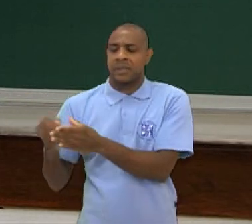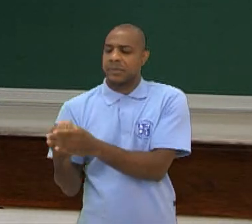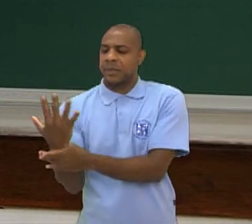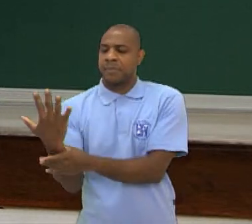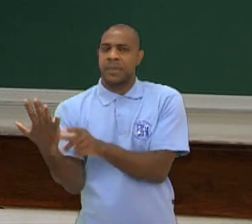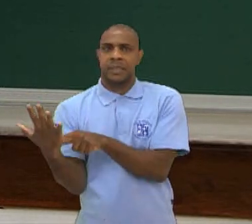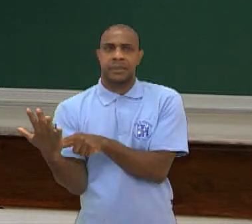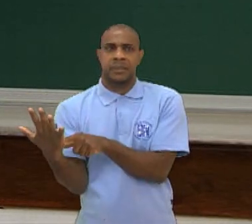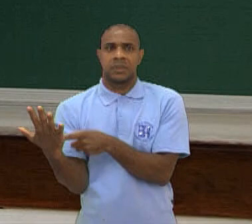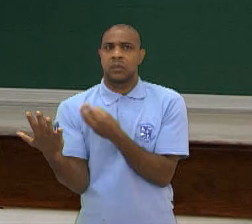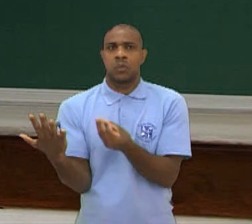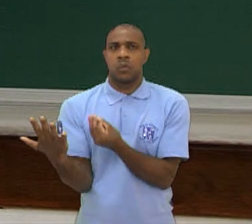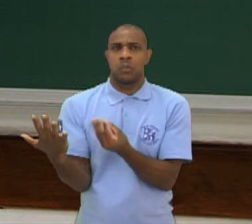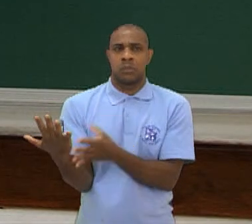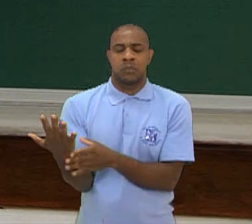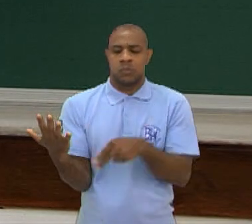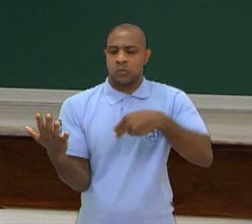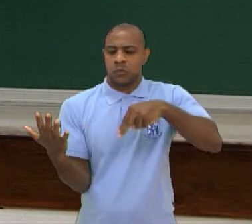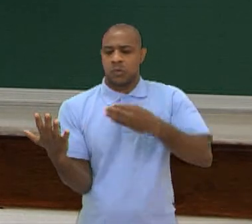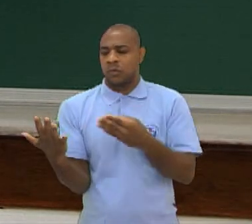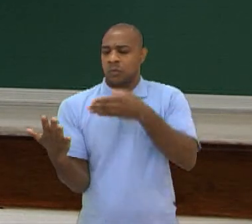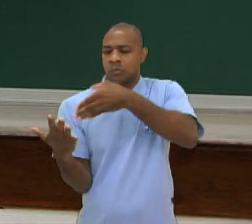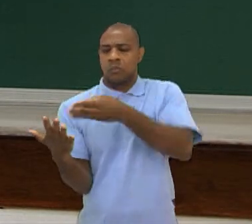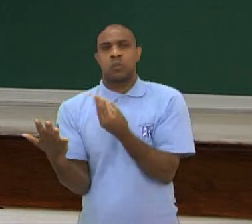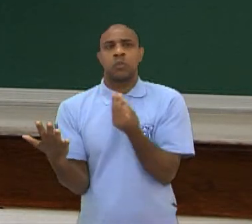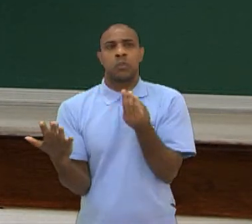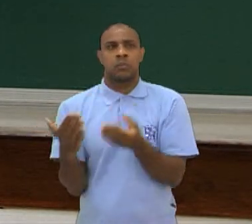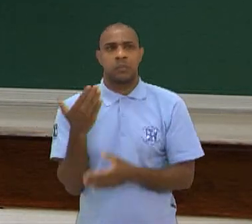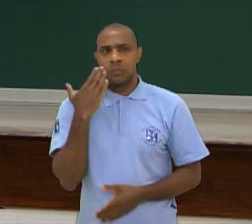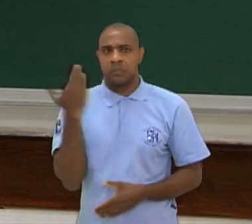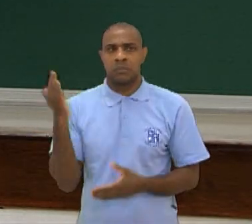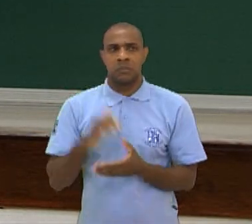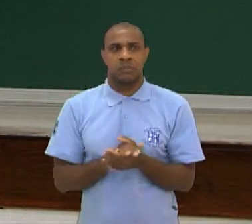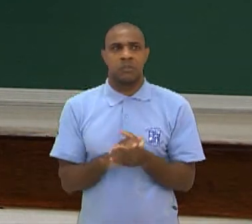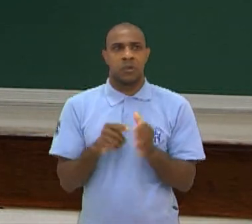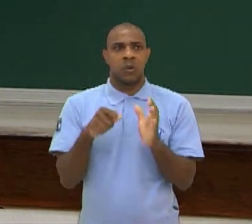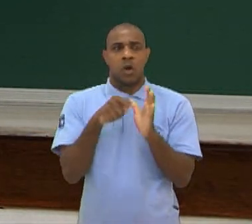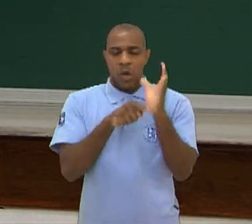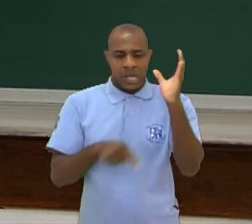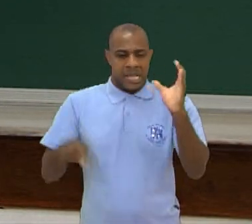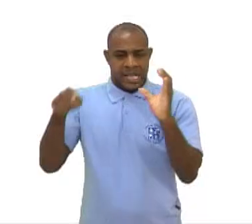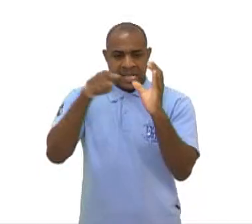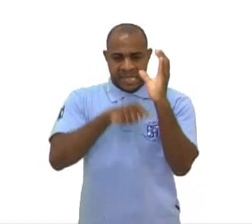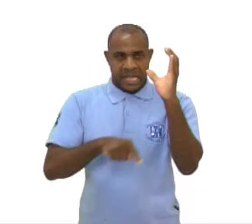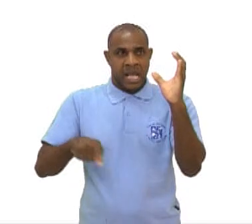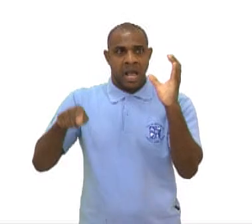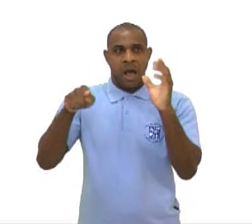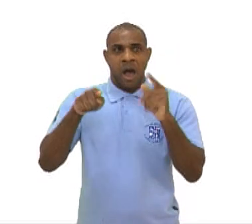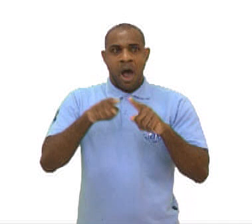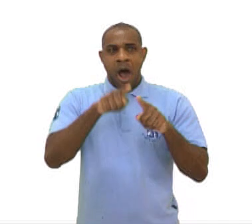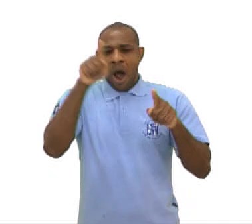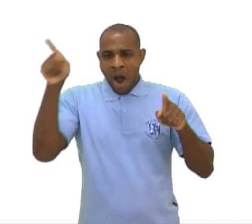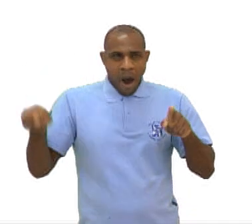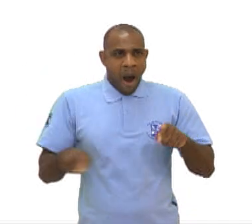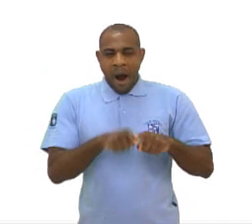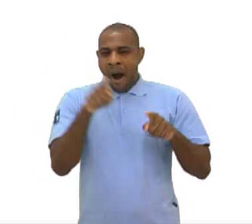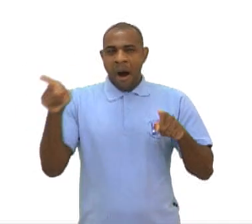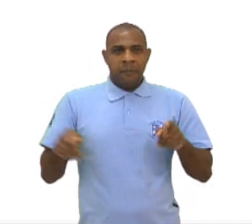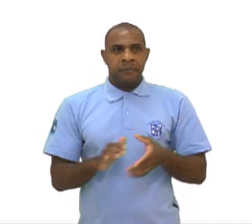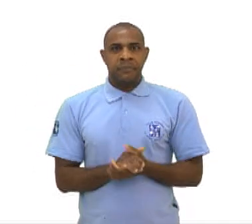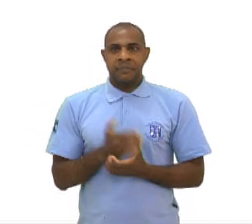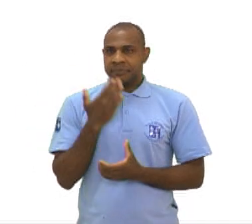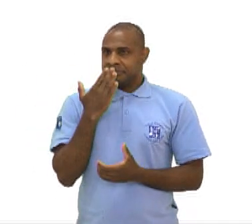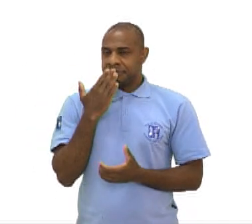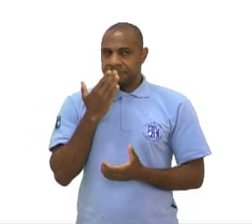cadeia alimentar? Como que ele entrou ali? É isso que a gente vai ver agora. Ciclo do nitrogênio, olha só, está mostrando aqui para você esse desenho bem bonitinho. Está mostrando